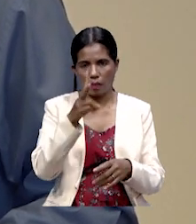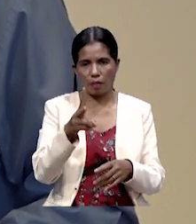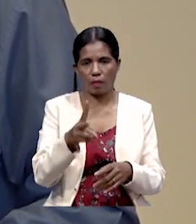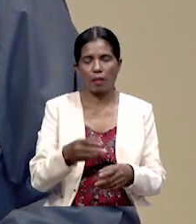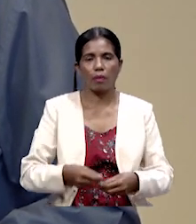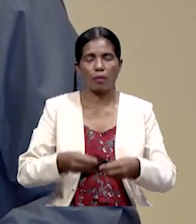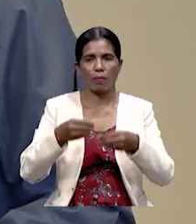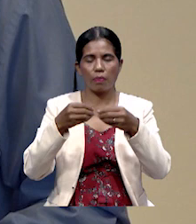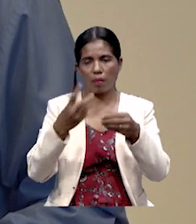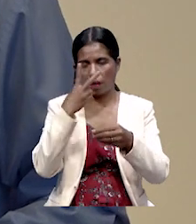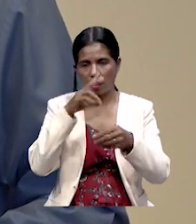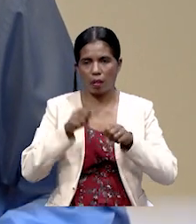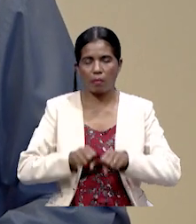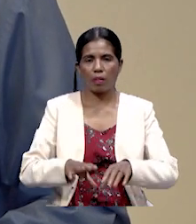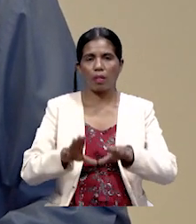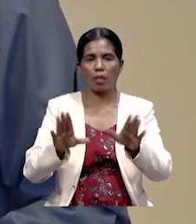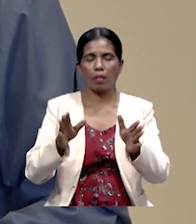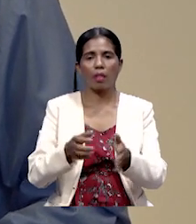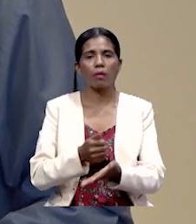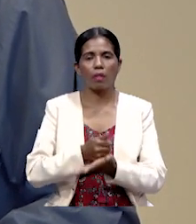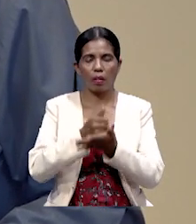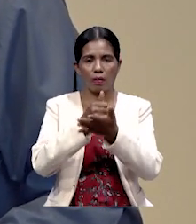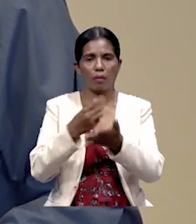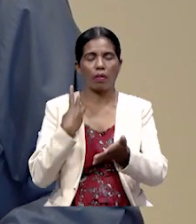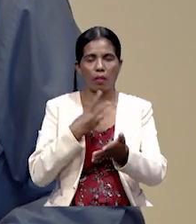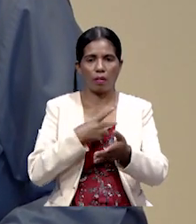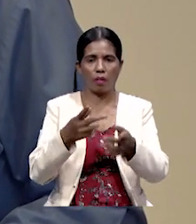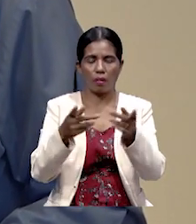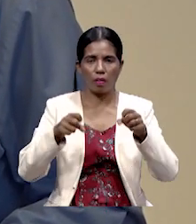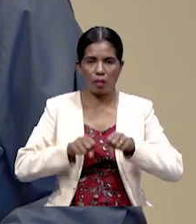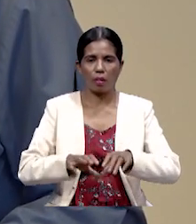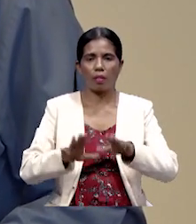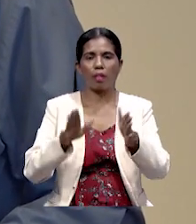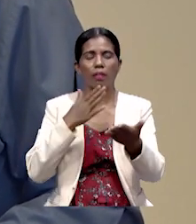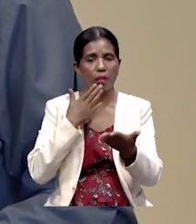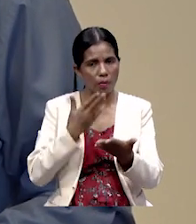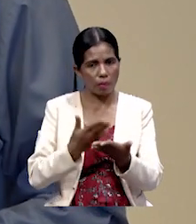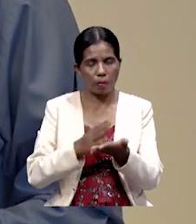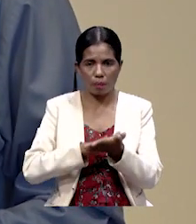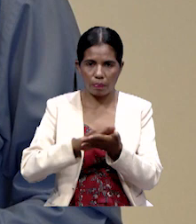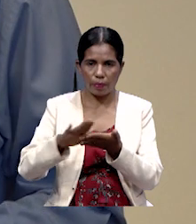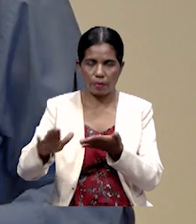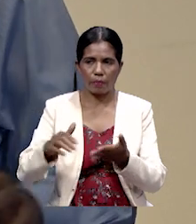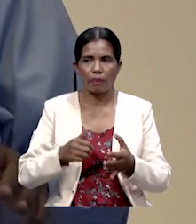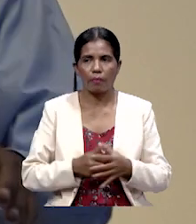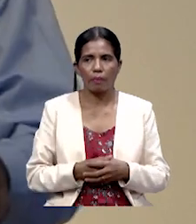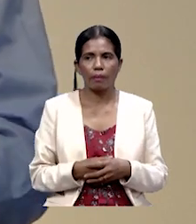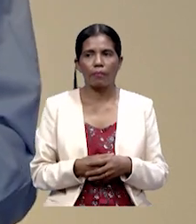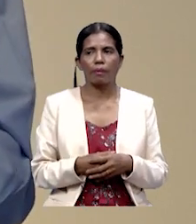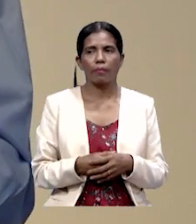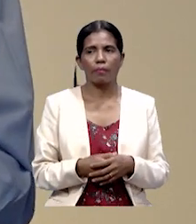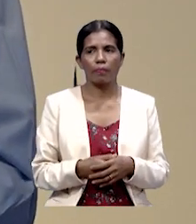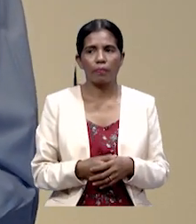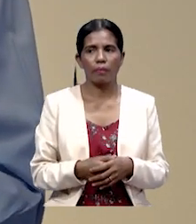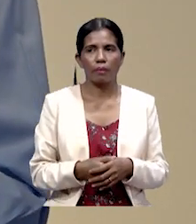crocodilo, diz a lenda e eu acredito, é Timor. O mar substancia a história e